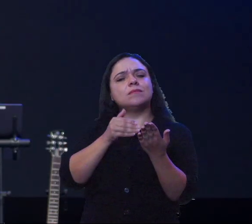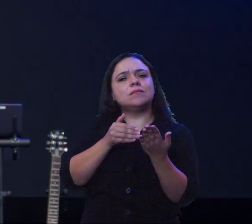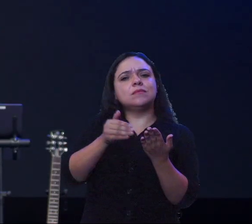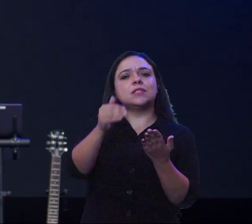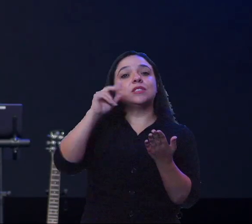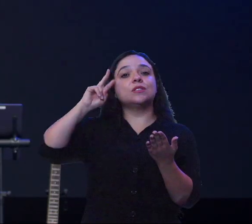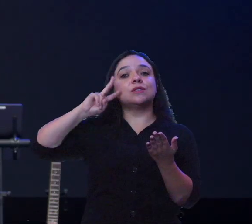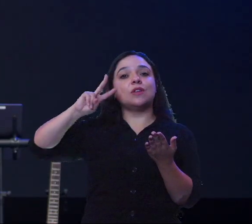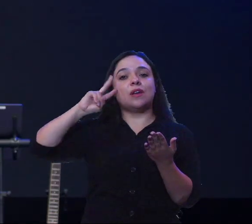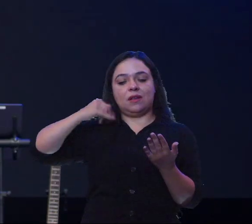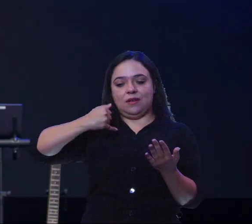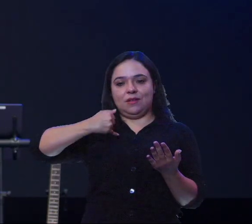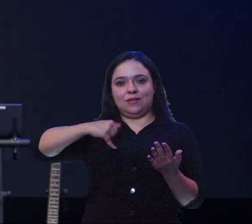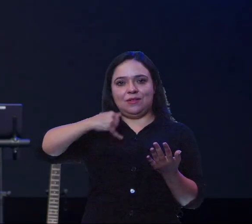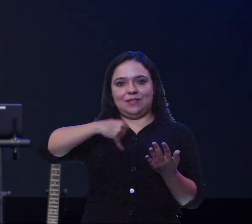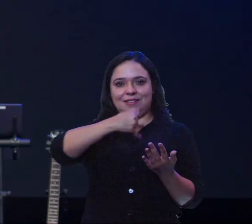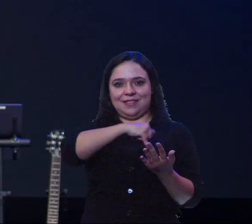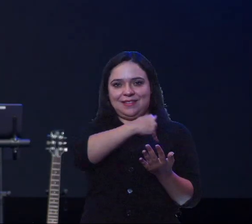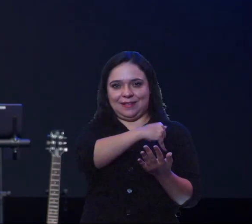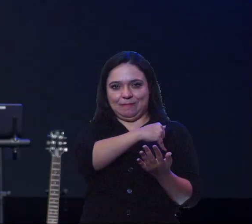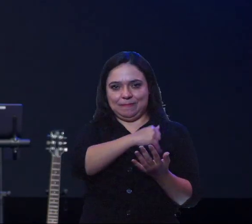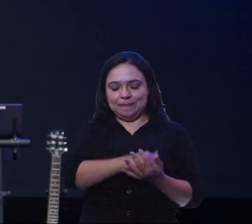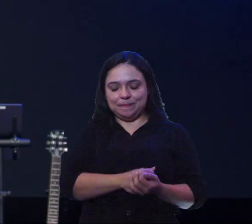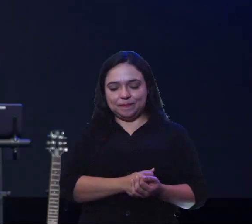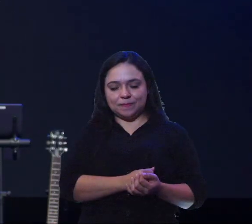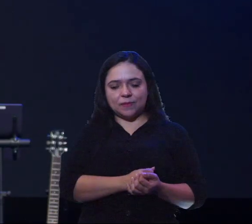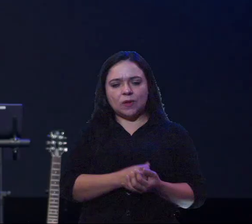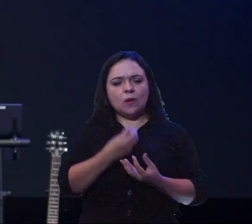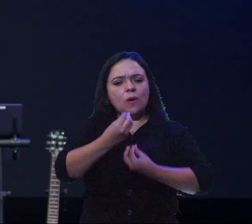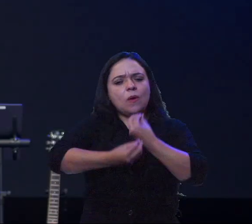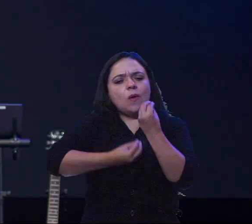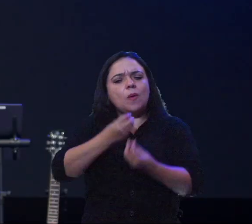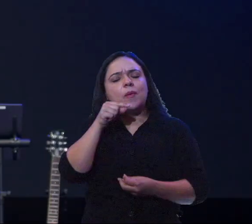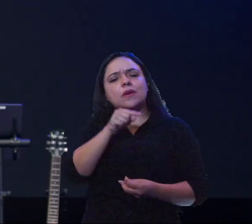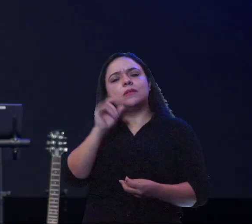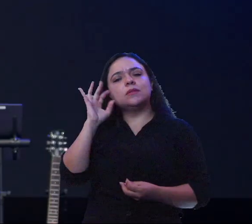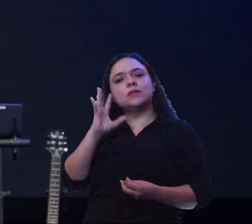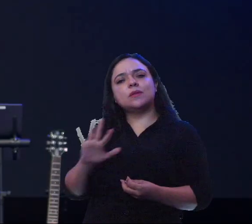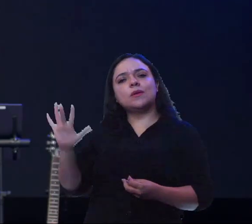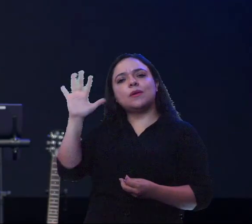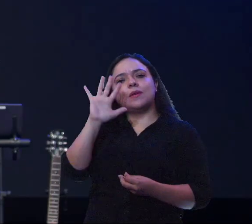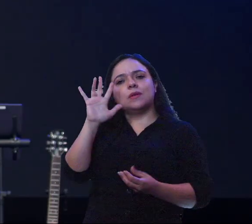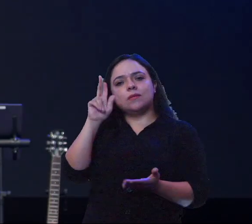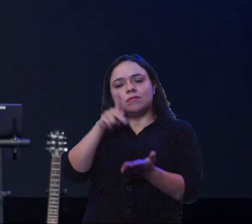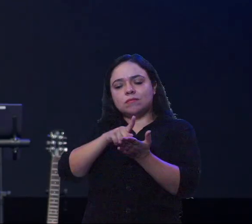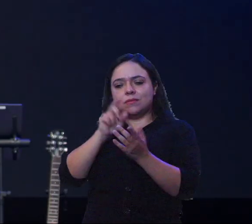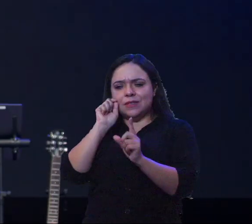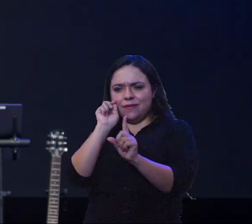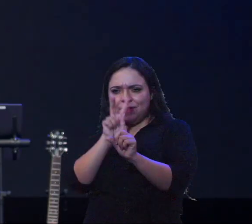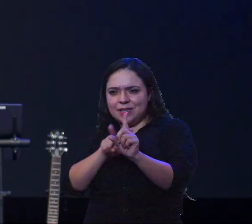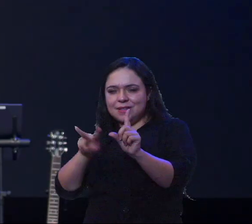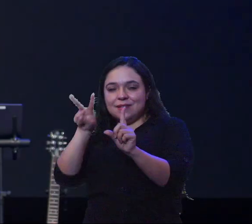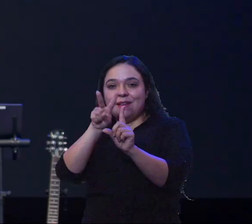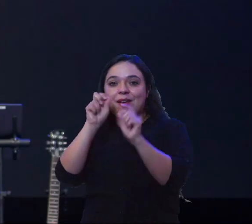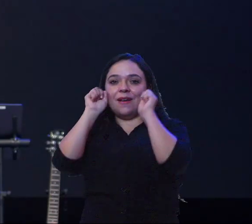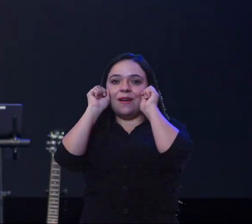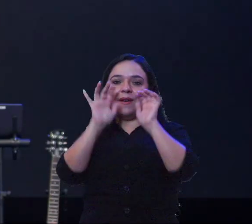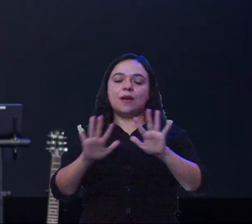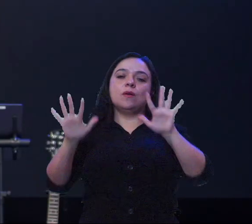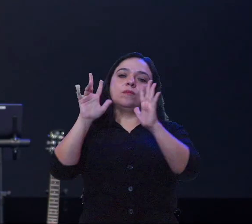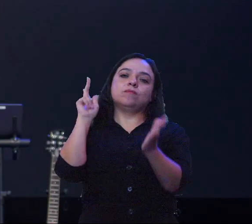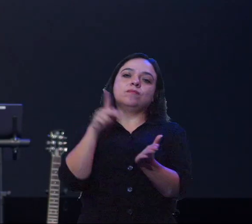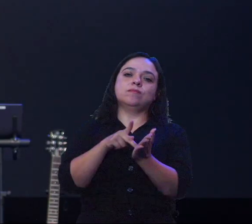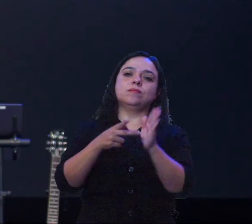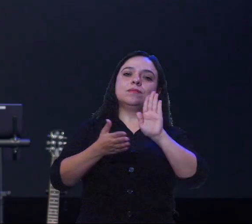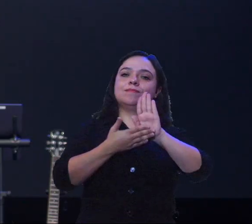da história de José, para entender como sonhos e visões espirituais cumprem o propósito de Deus. E é